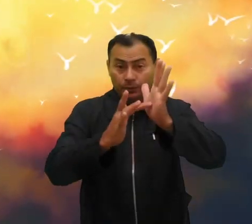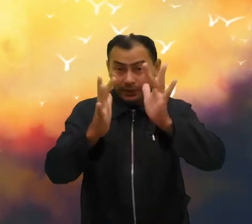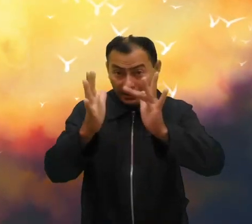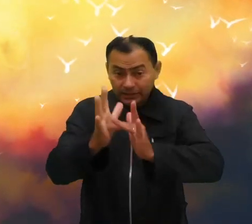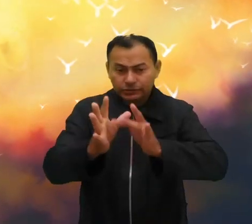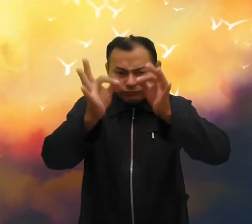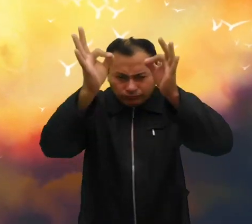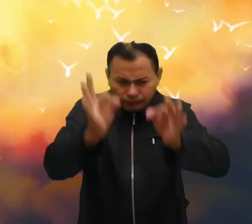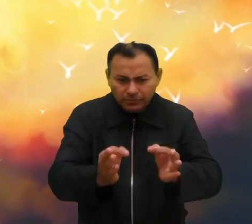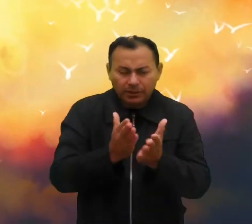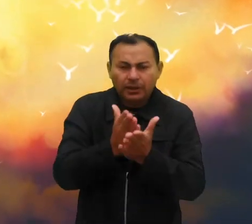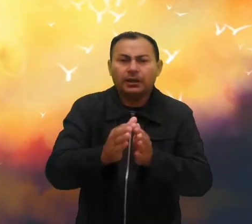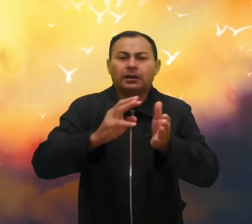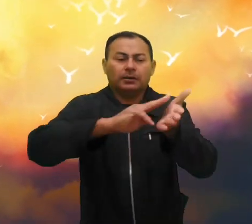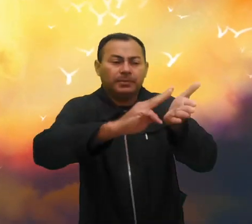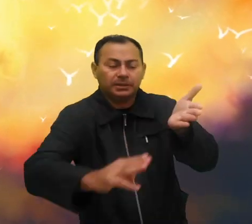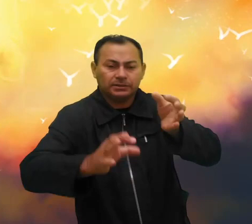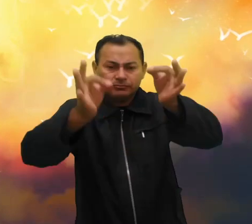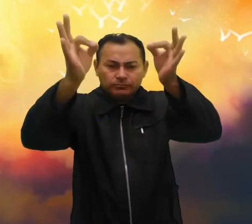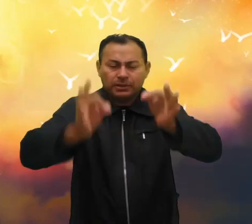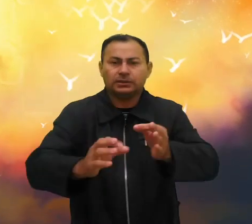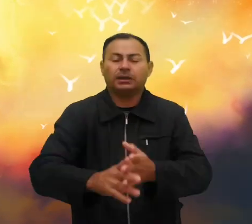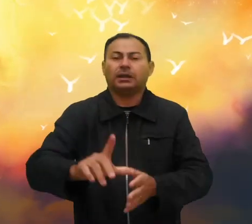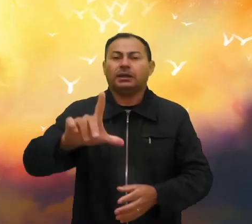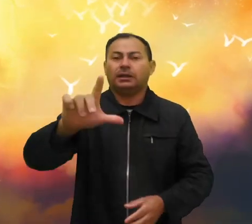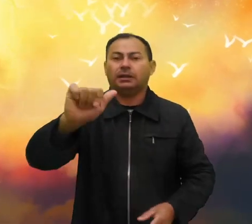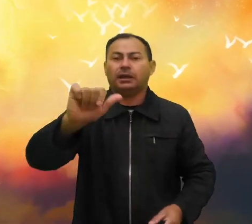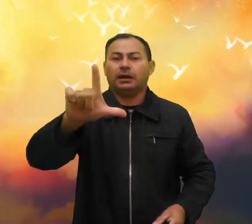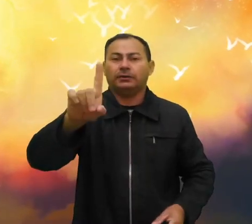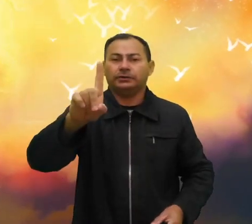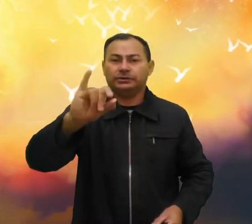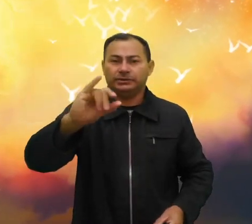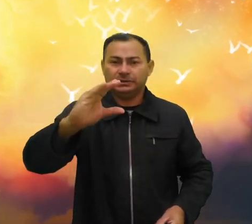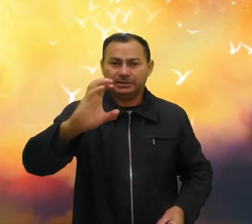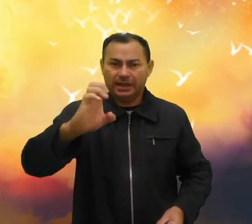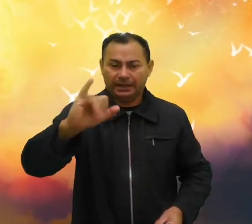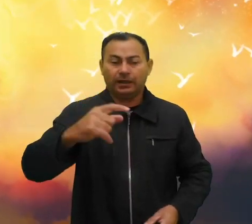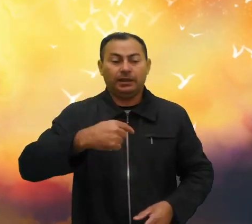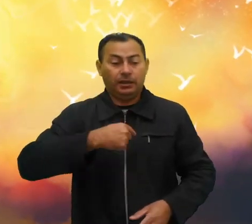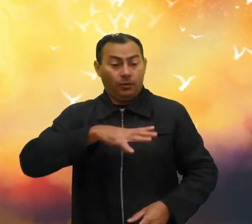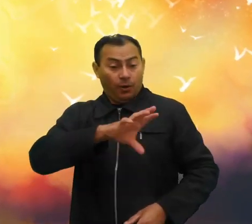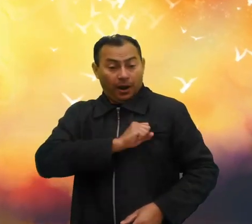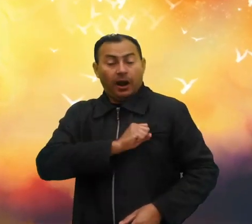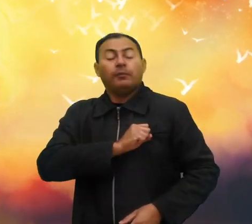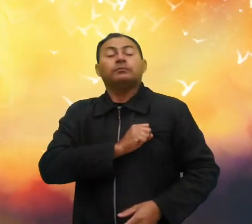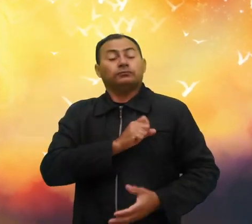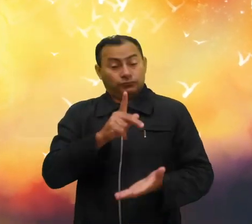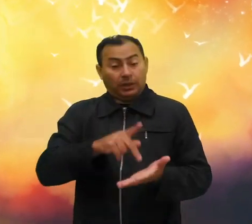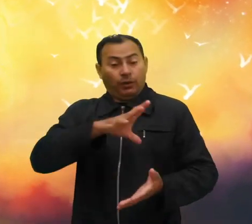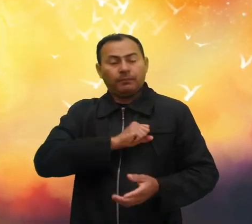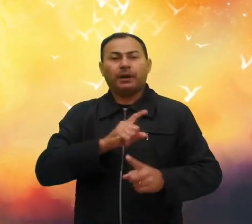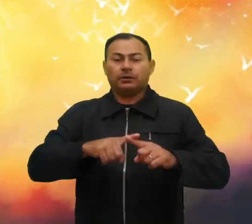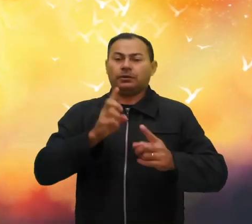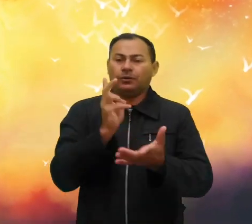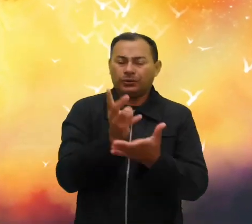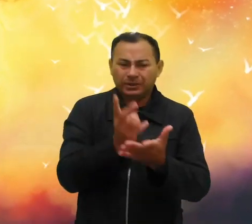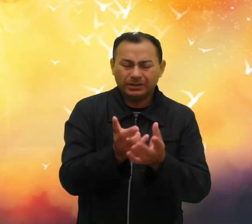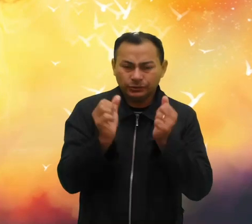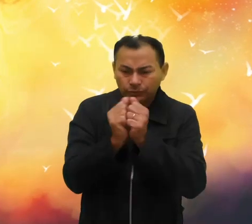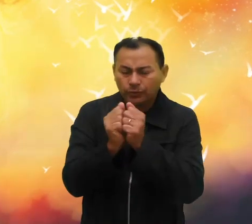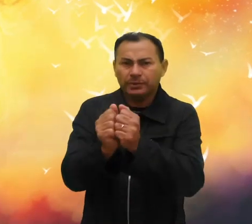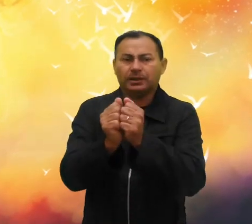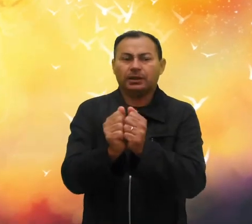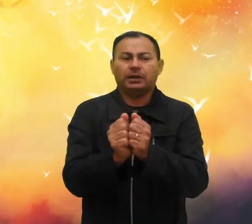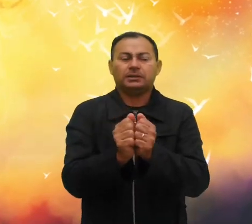está dando uma mensagem bem direta para a igreja de Laodiceia. Olha, eu a amo demais para permitir que você continue a ter